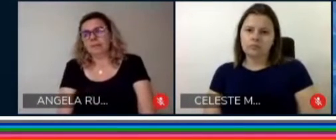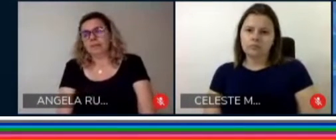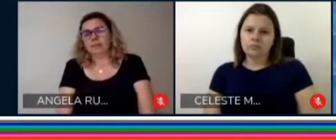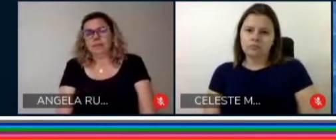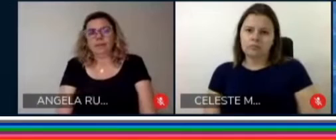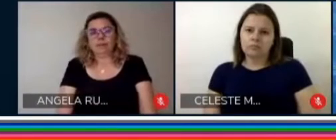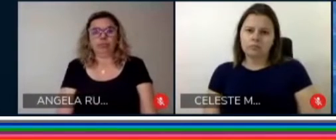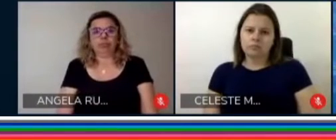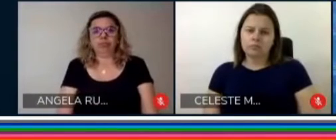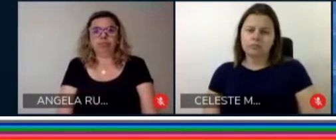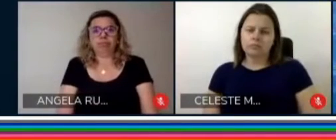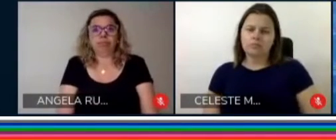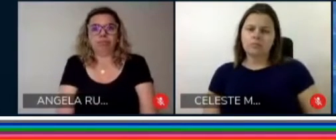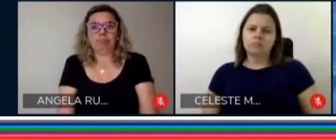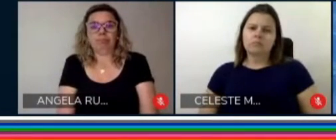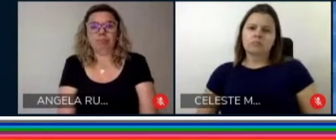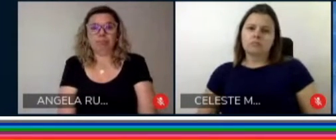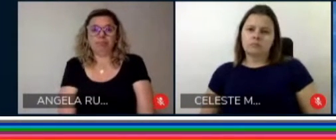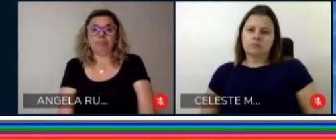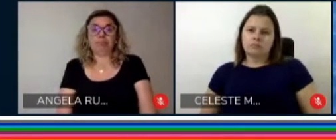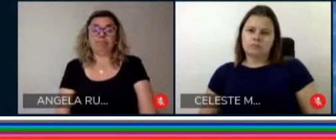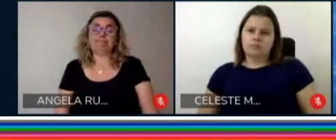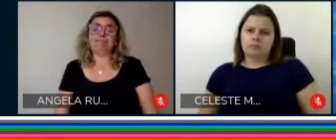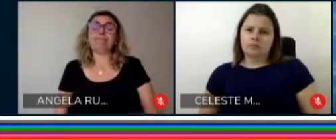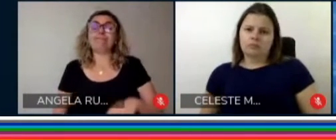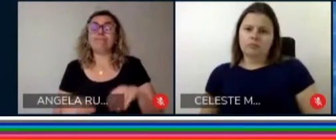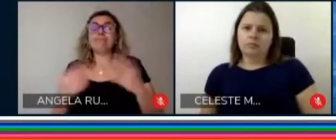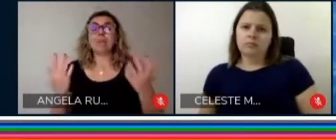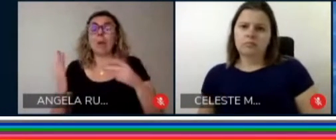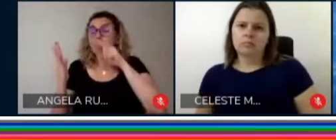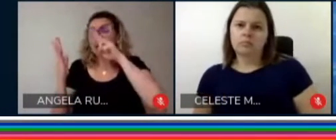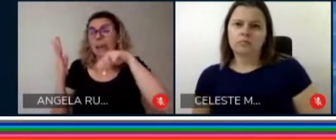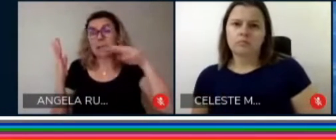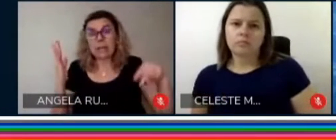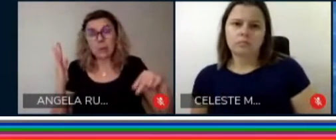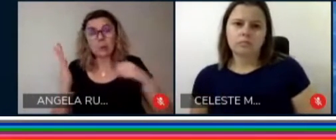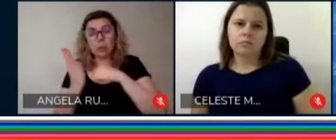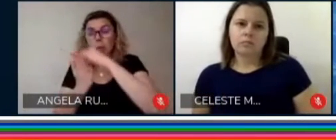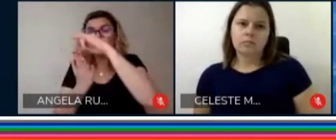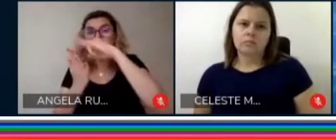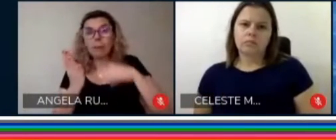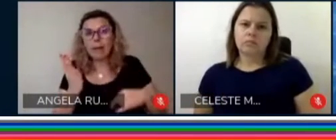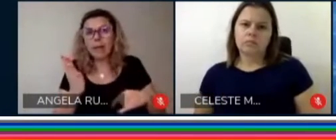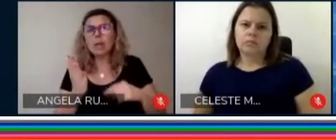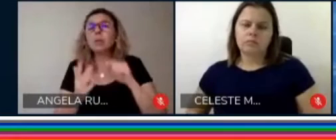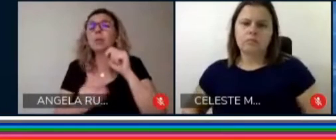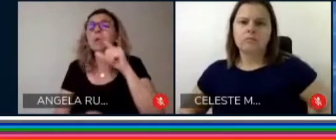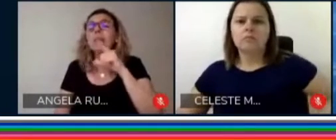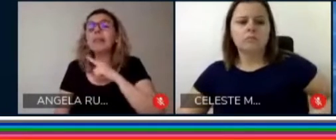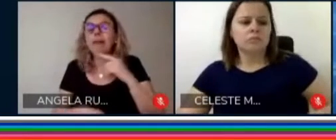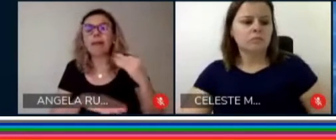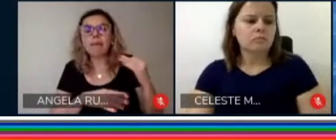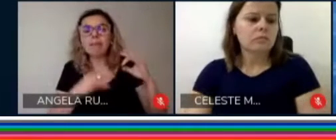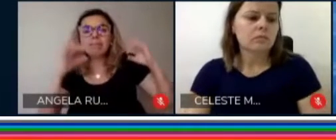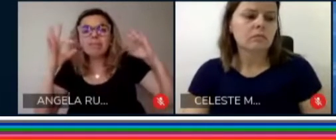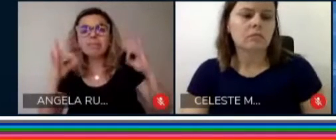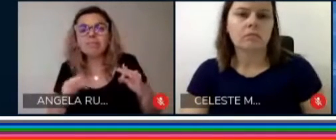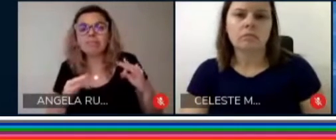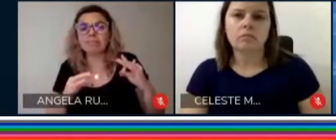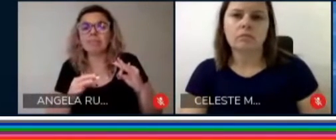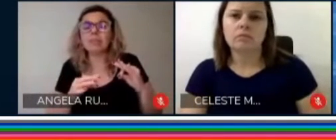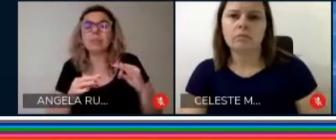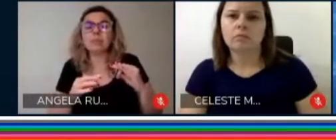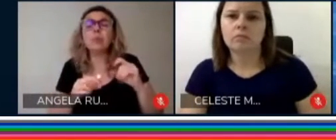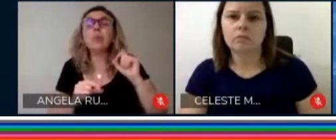Sobre essa leitura, né, para além de identificar aspectos formais do documento científico, sobre a leitura, né, sobre o